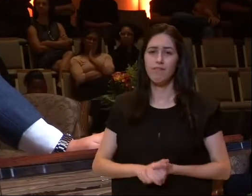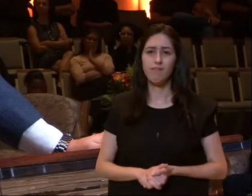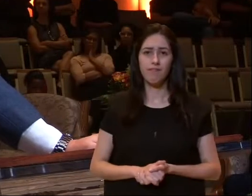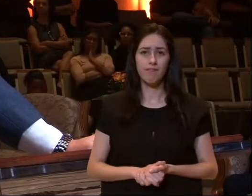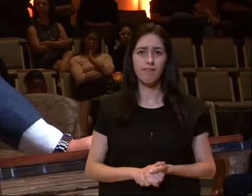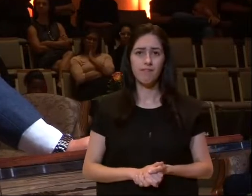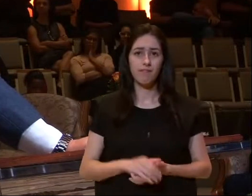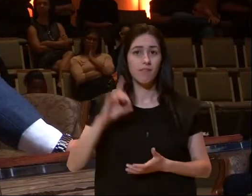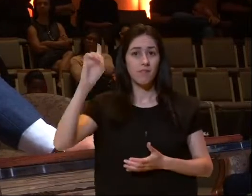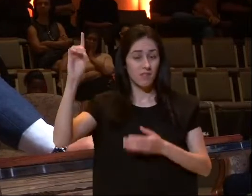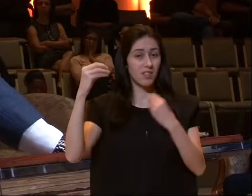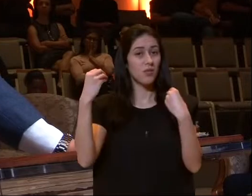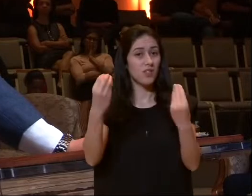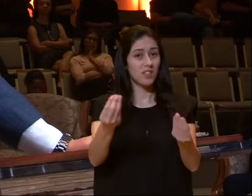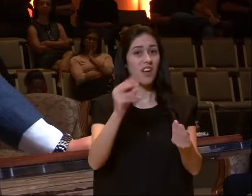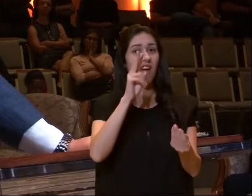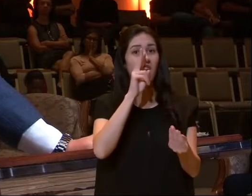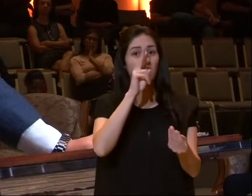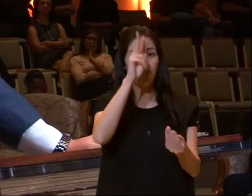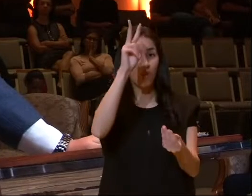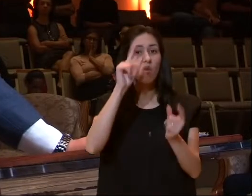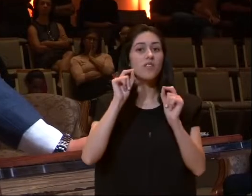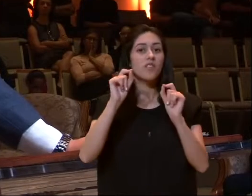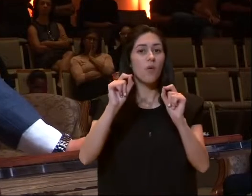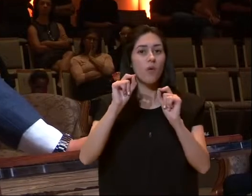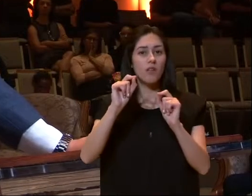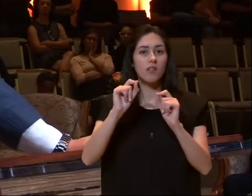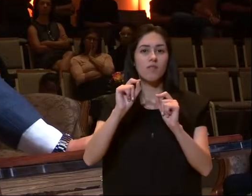Deus nos fortalece quando temos bons olhos.